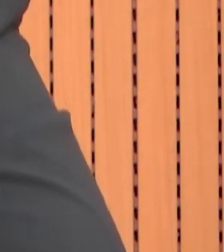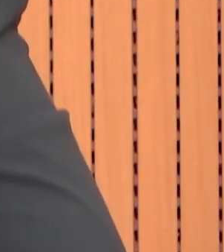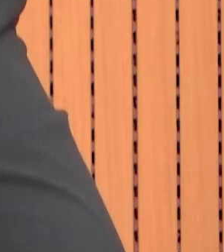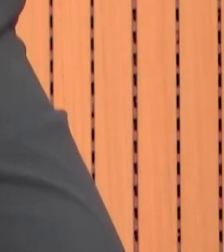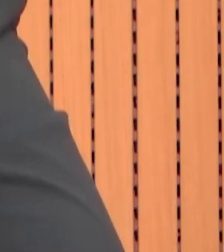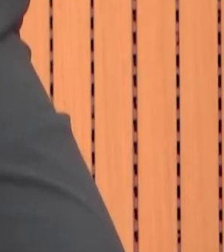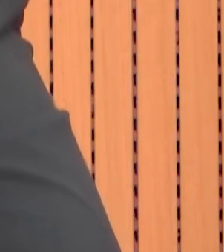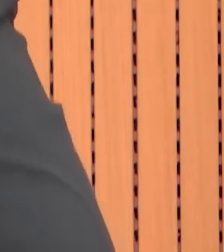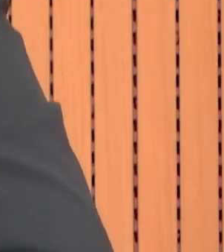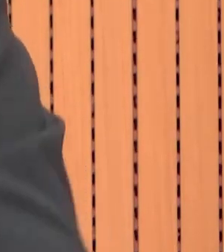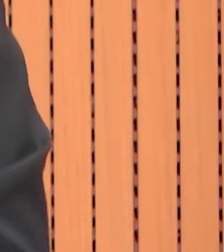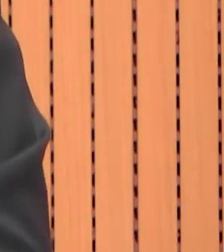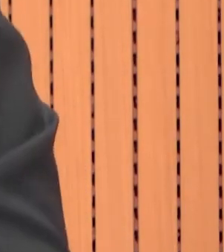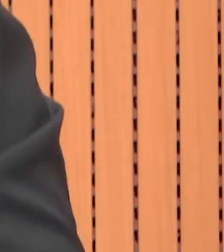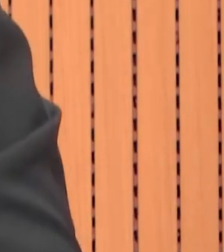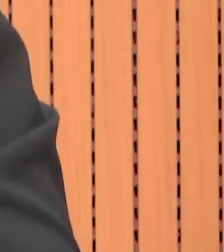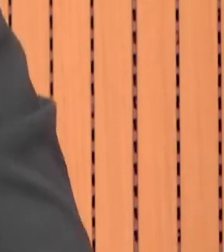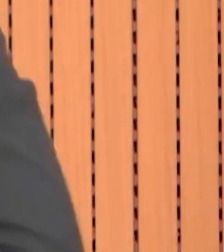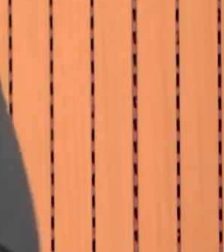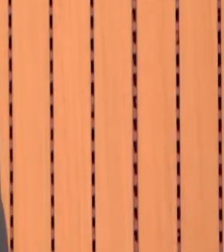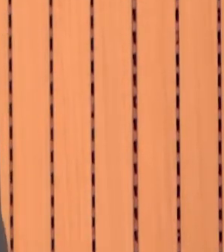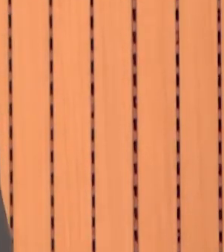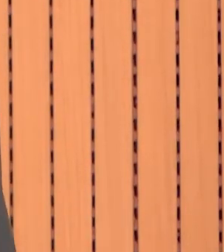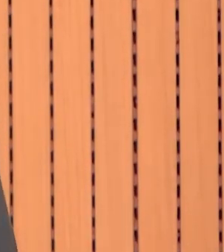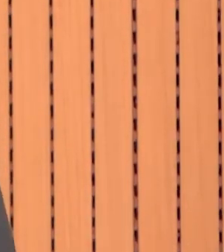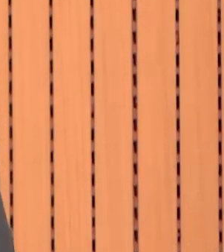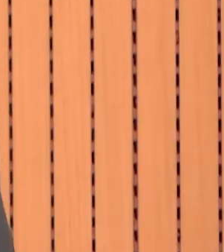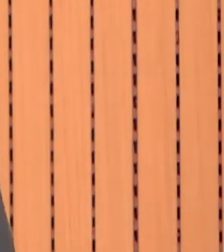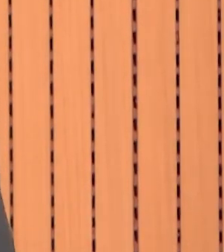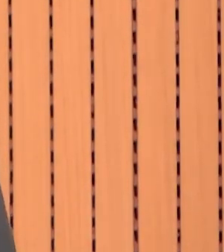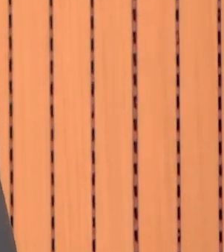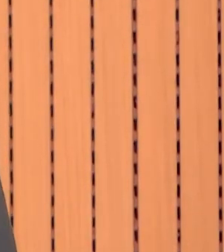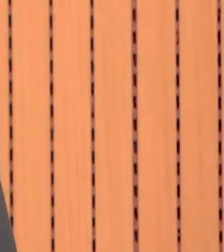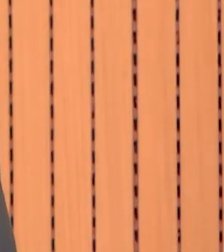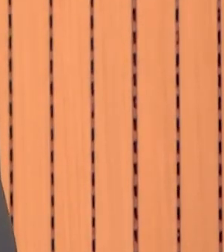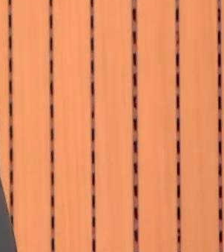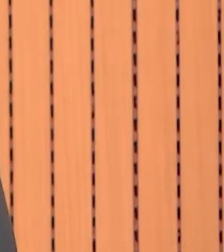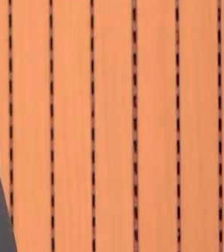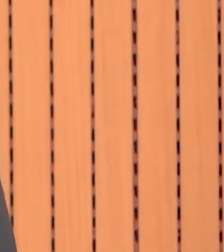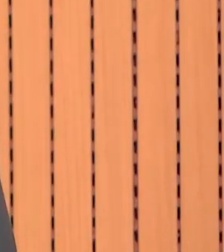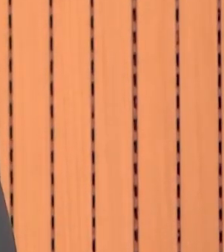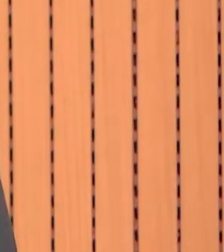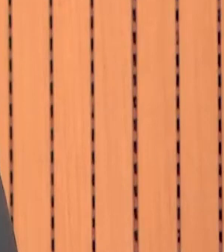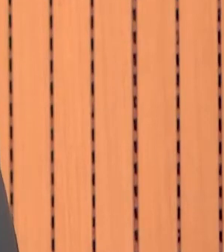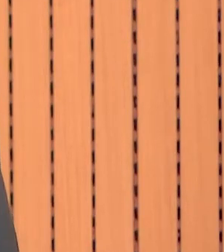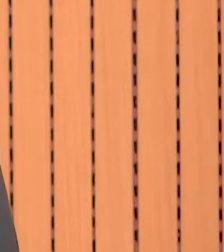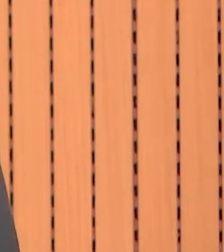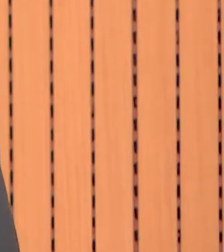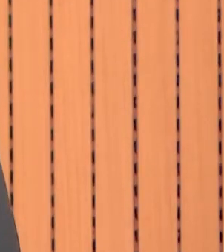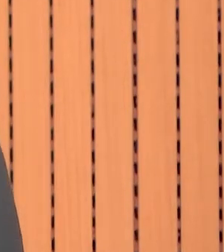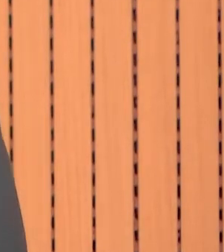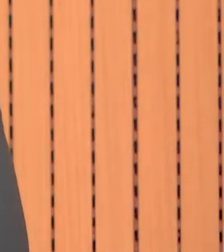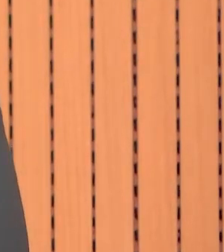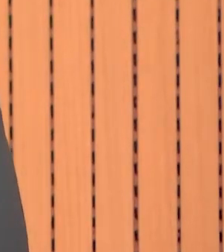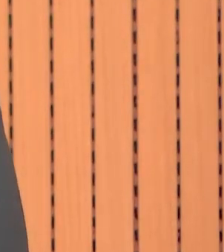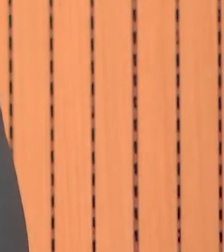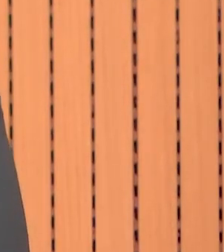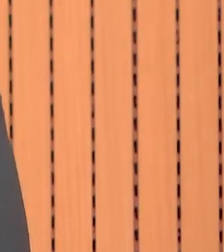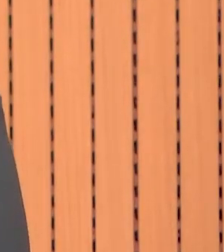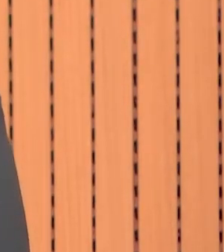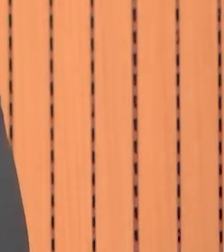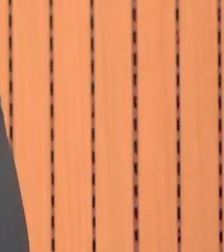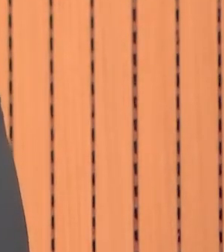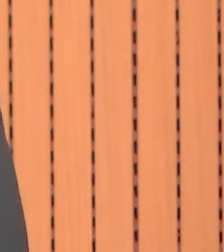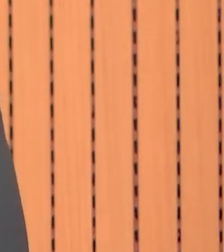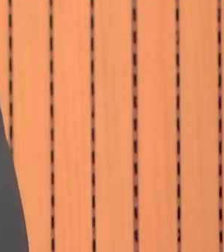aposentações, os afastamentos, e tentar repor um pouco o quadro de RH de toda a rede. E também